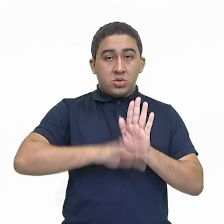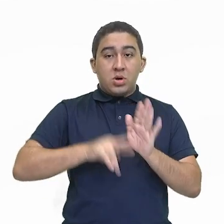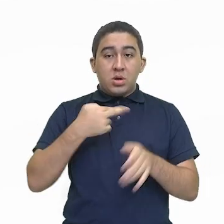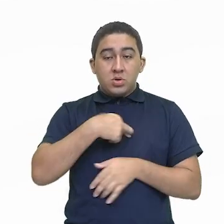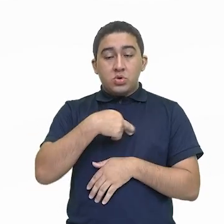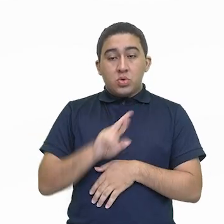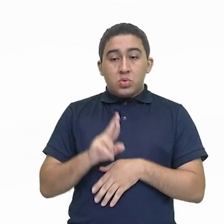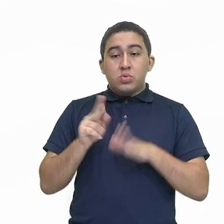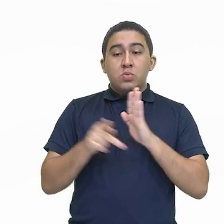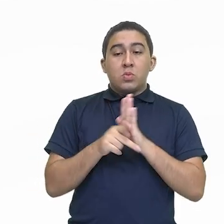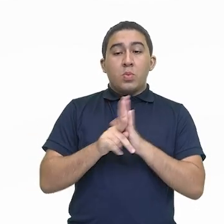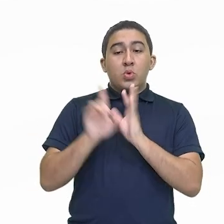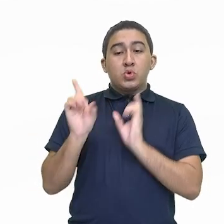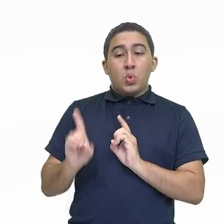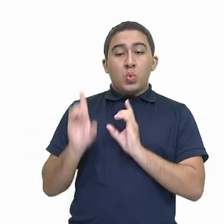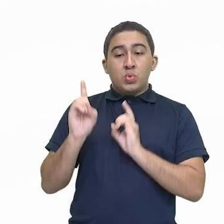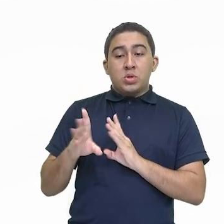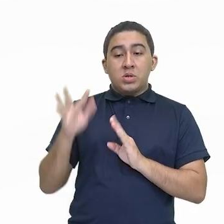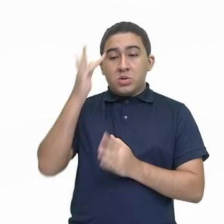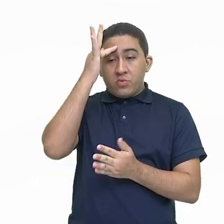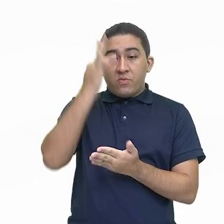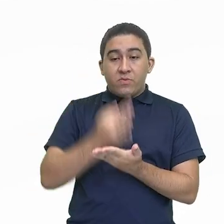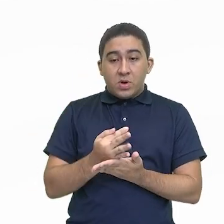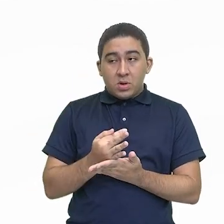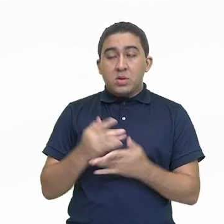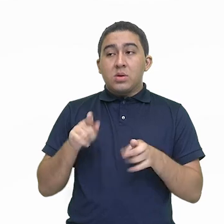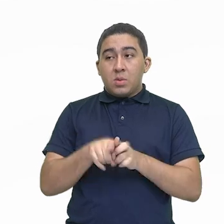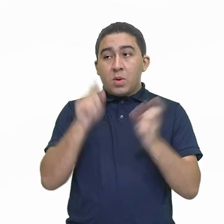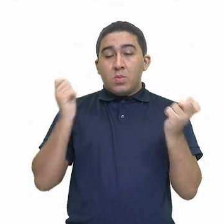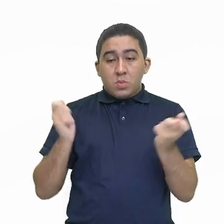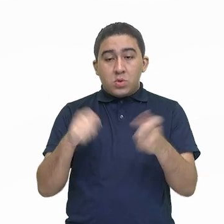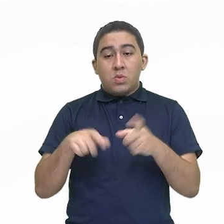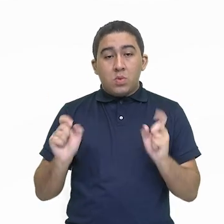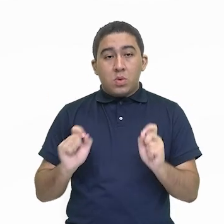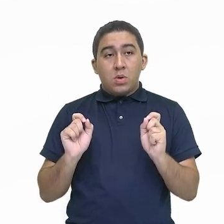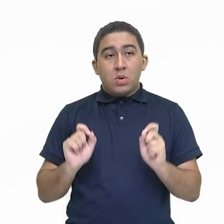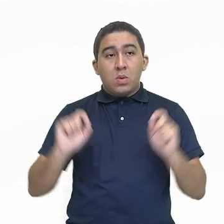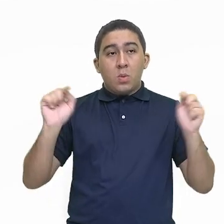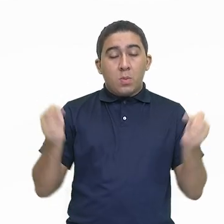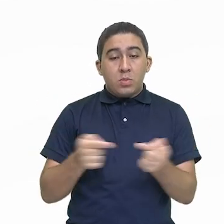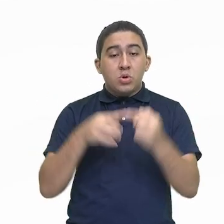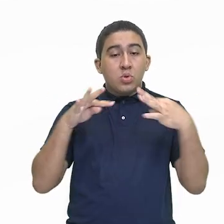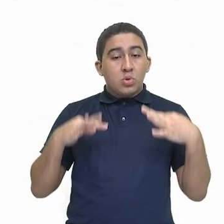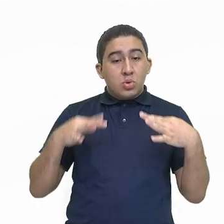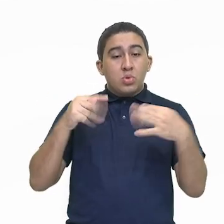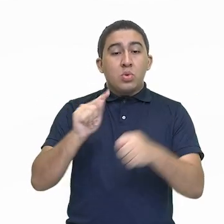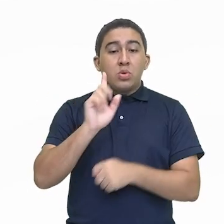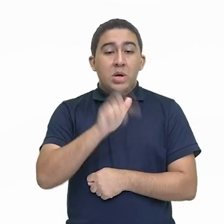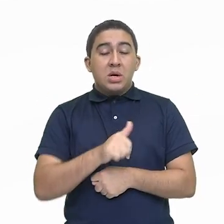religiosos, doutrinas de fé, que fazem com que todos